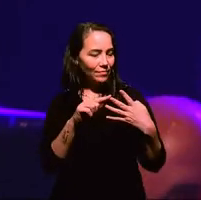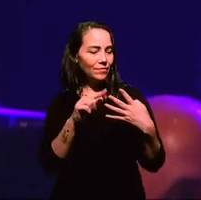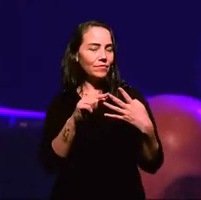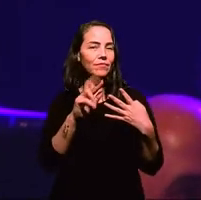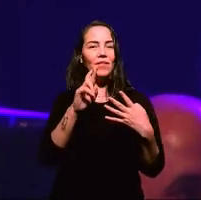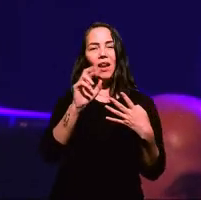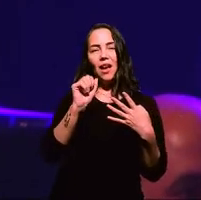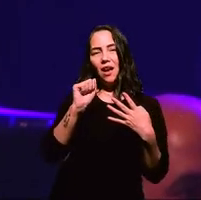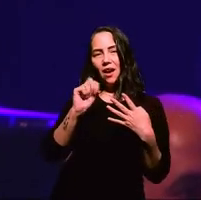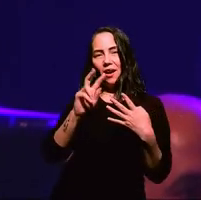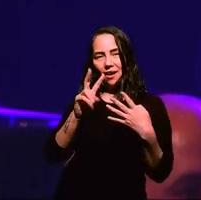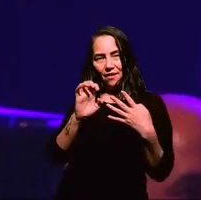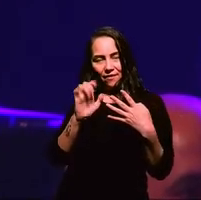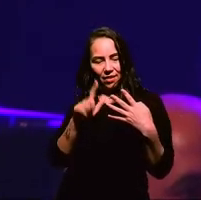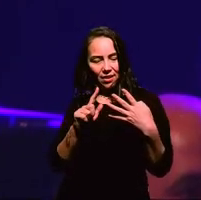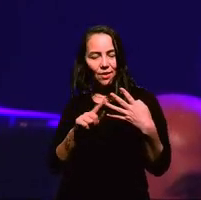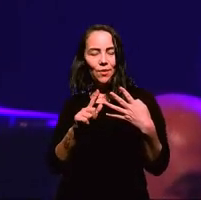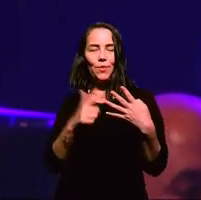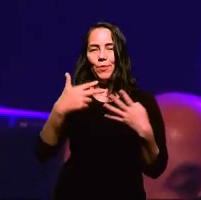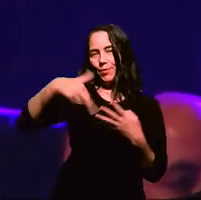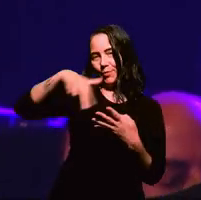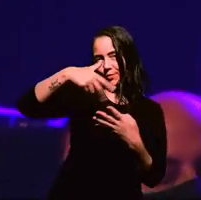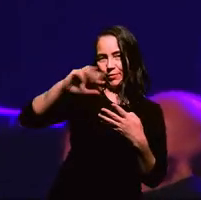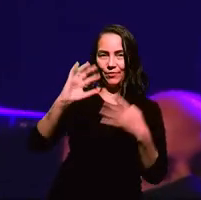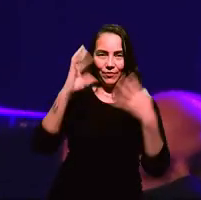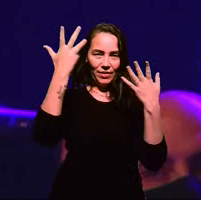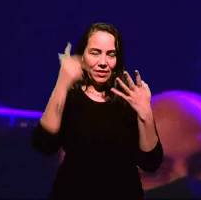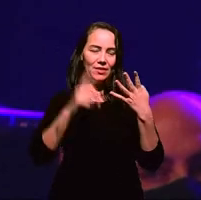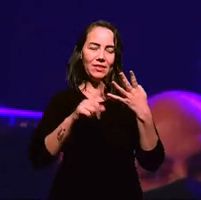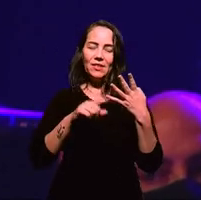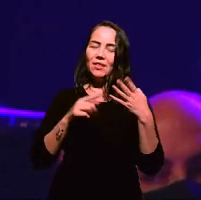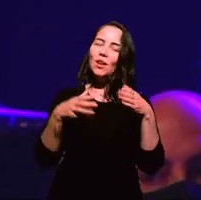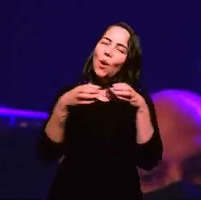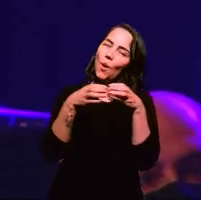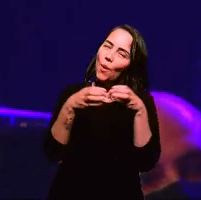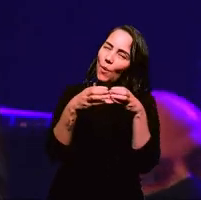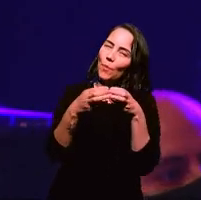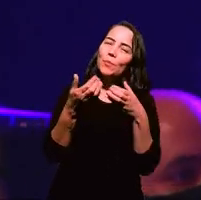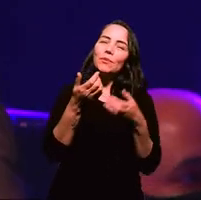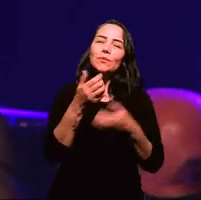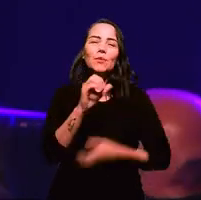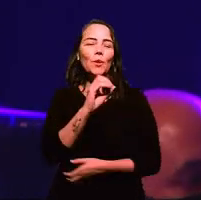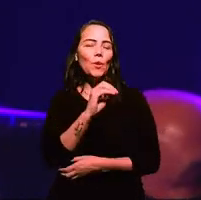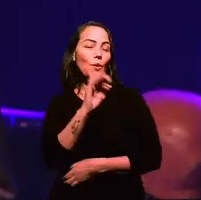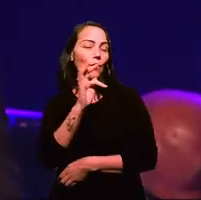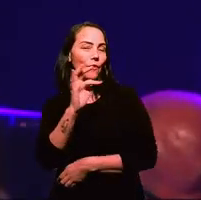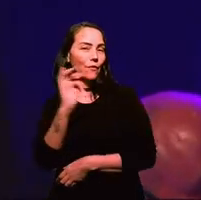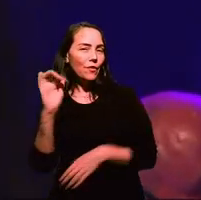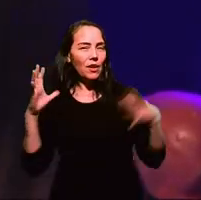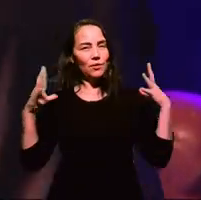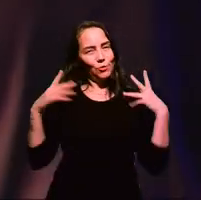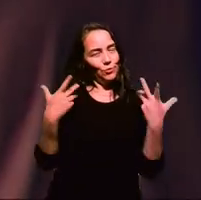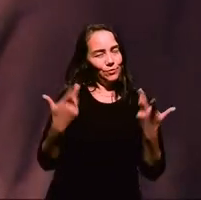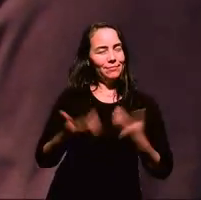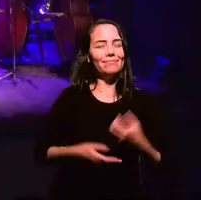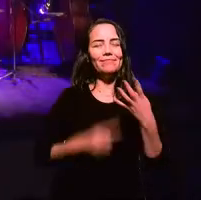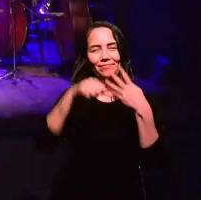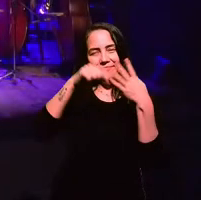Ravel, Andante Festivo, Sibelius, e In the Company of Angels.